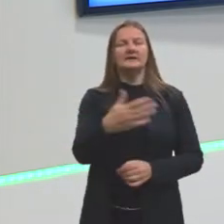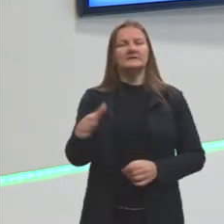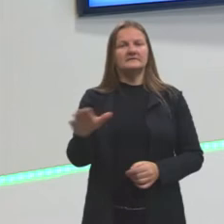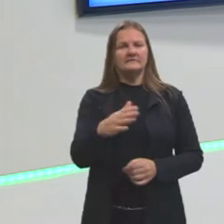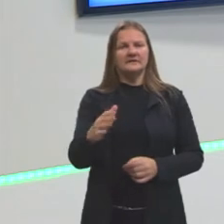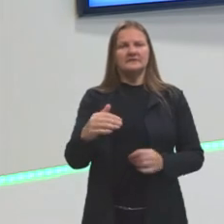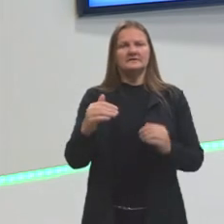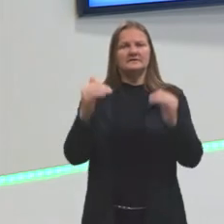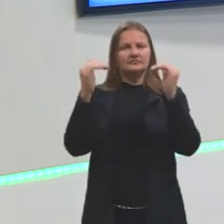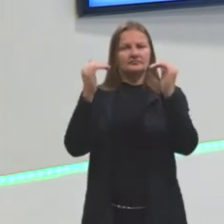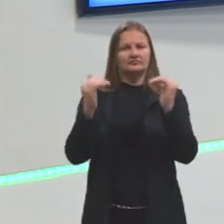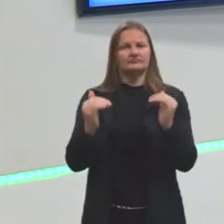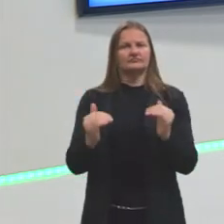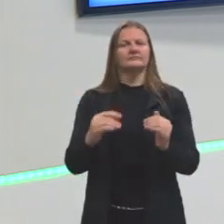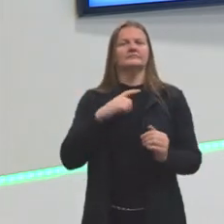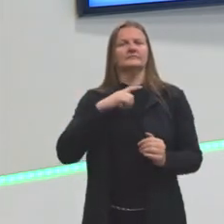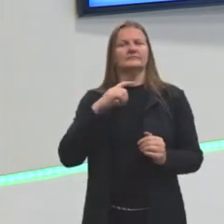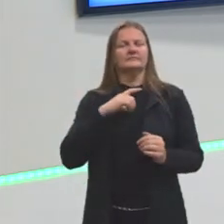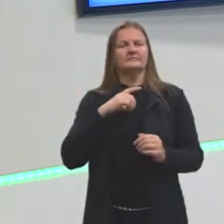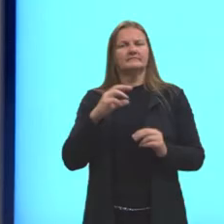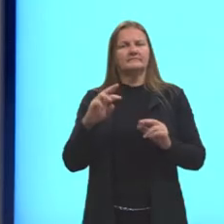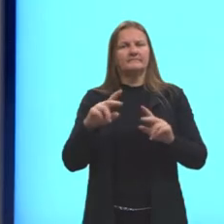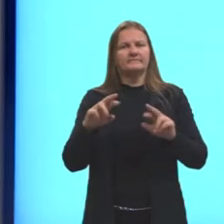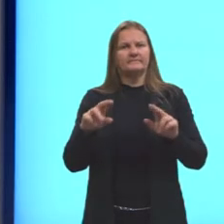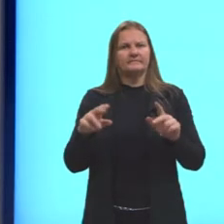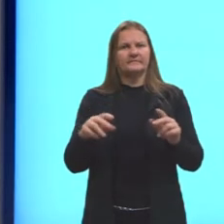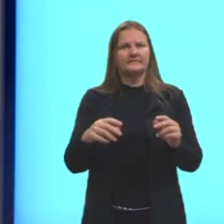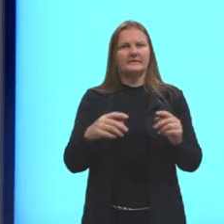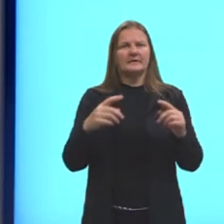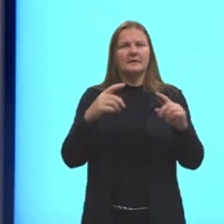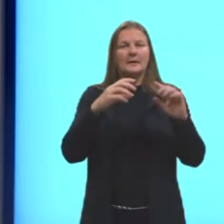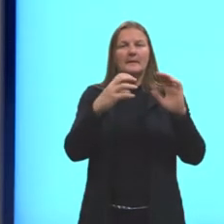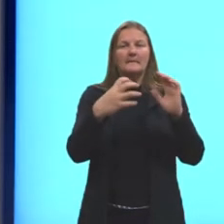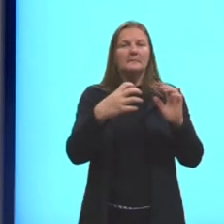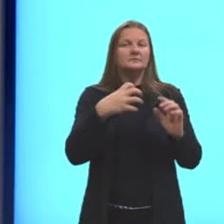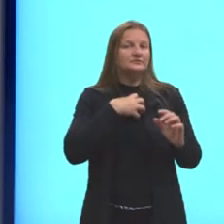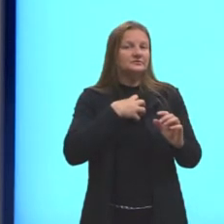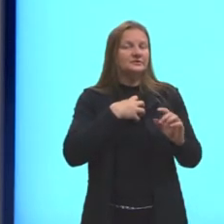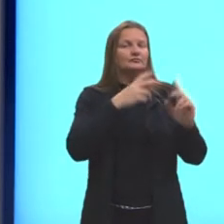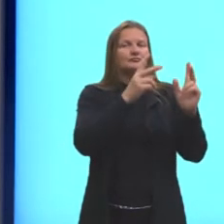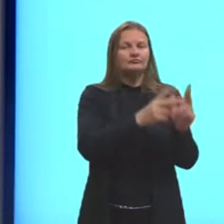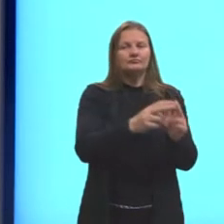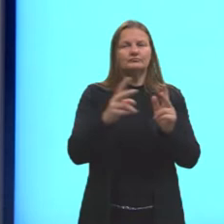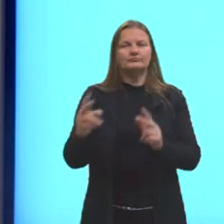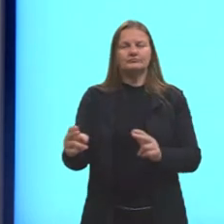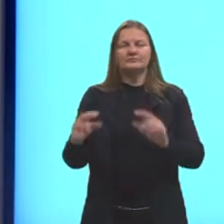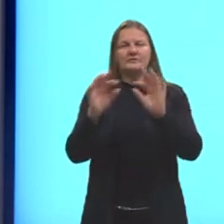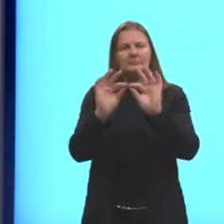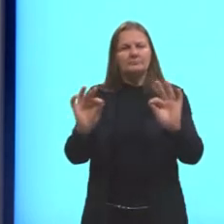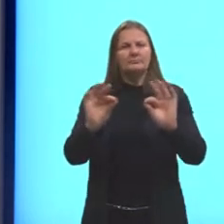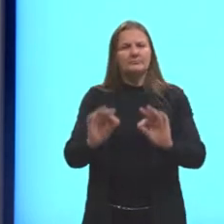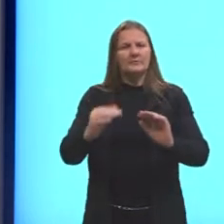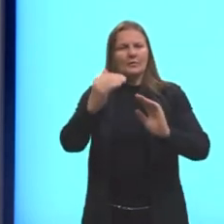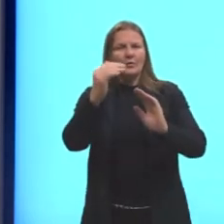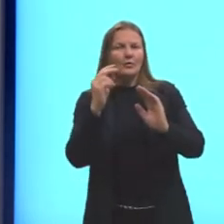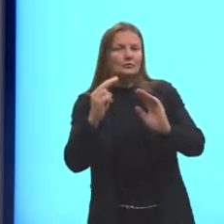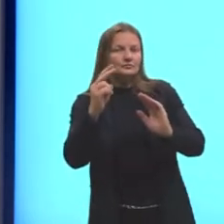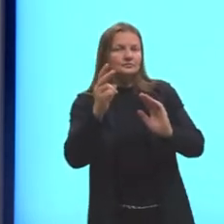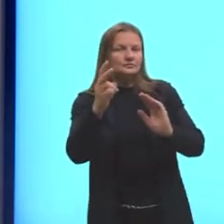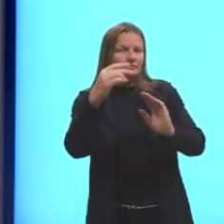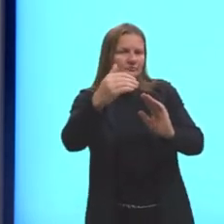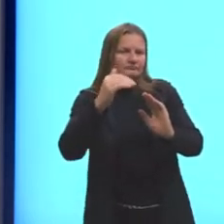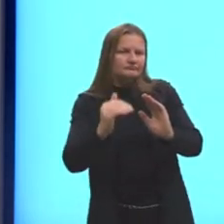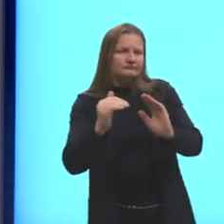vezes durante a questão nós podemos através dessa forma fatorada simplificar ainda mais o nosso